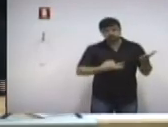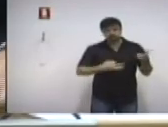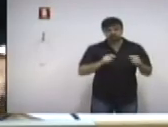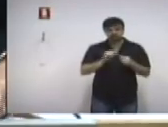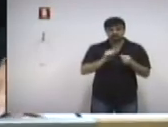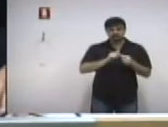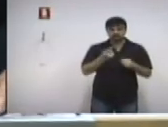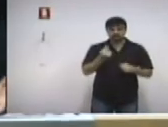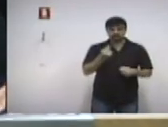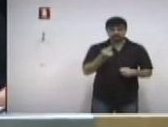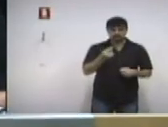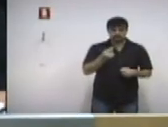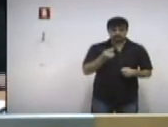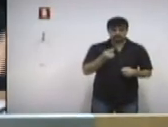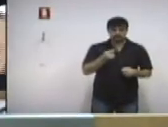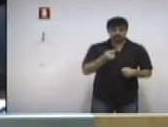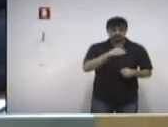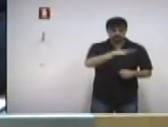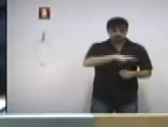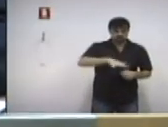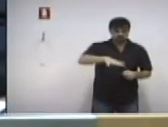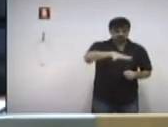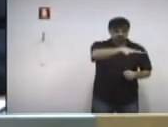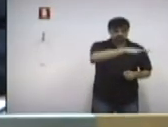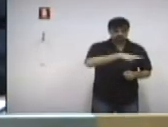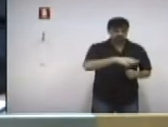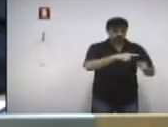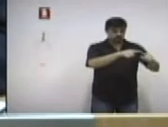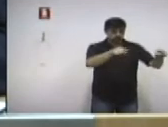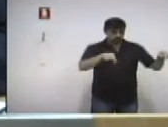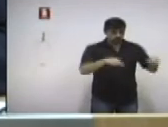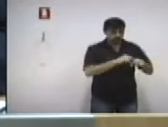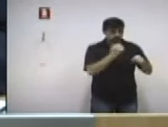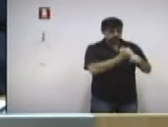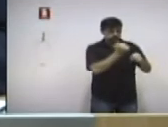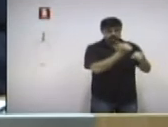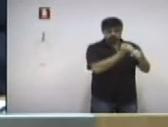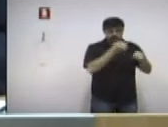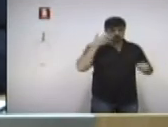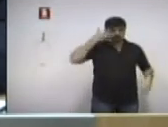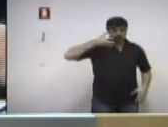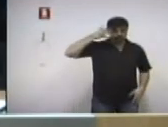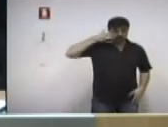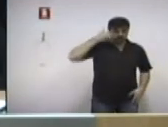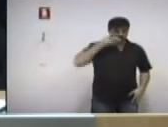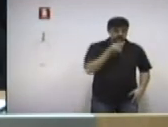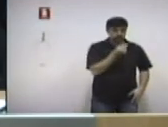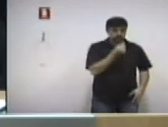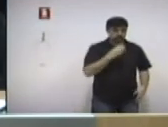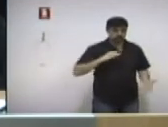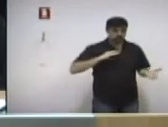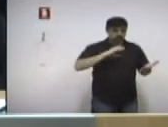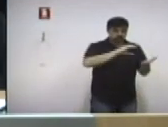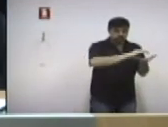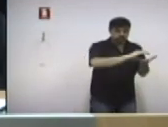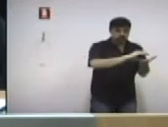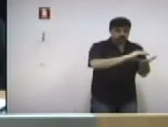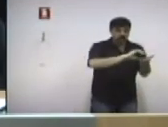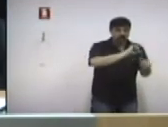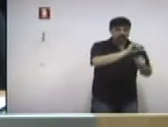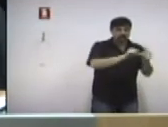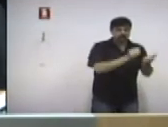e tira verba da construção do Centro de Convenções e o que joga aí para